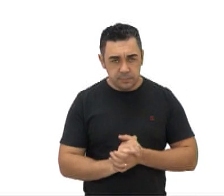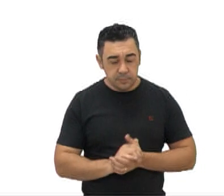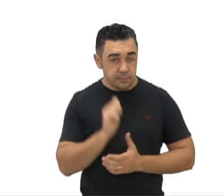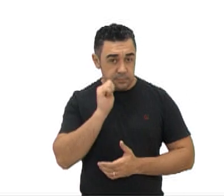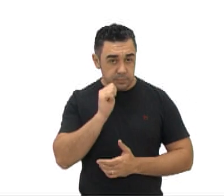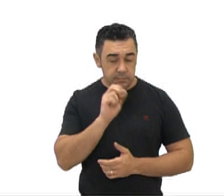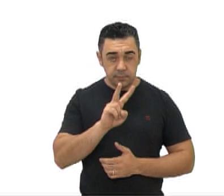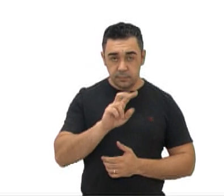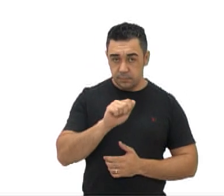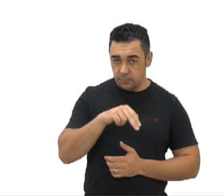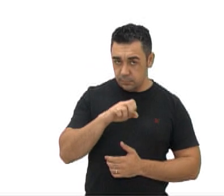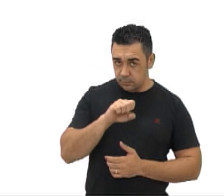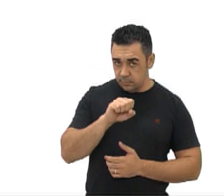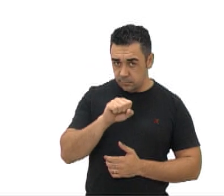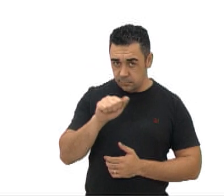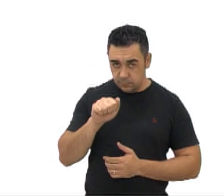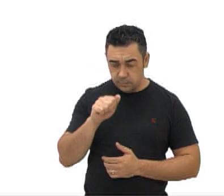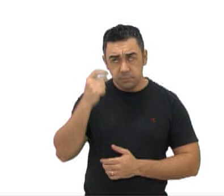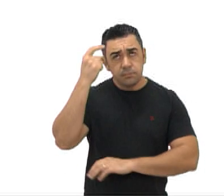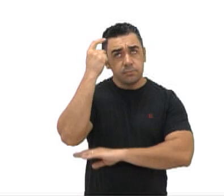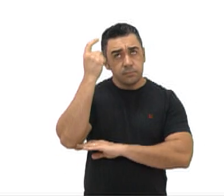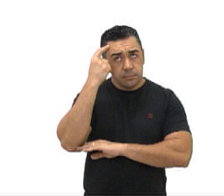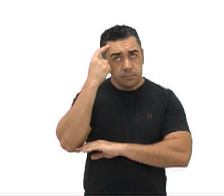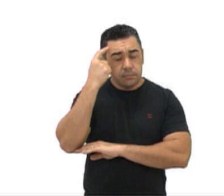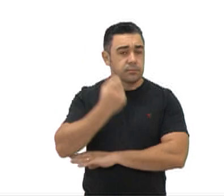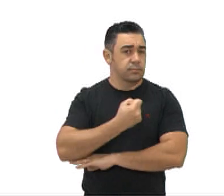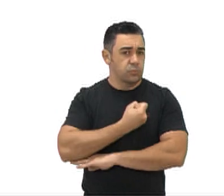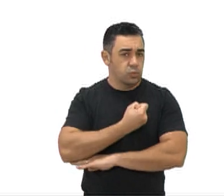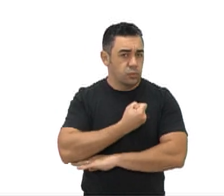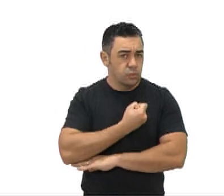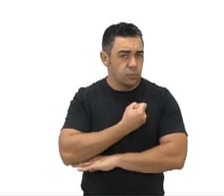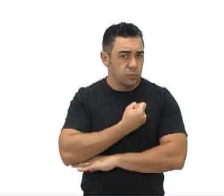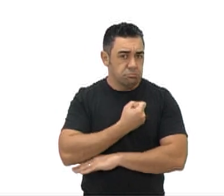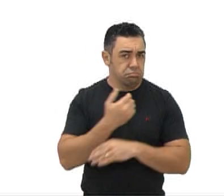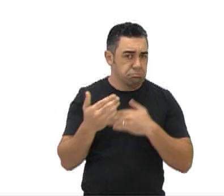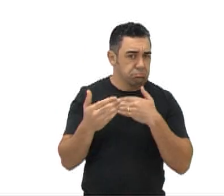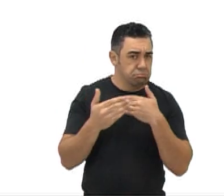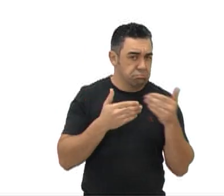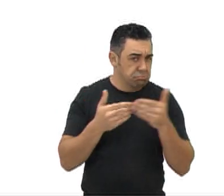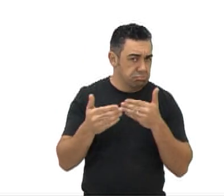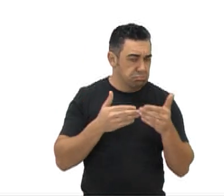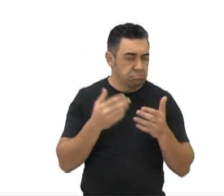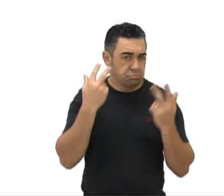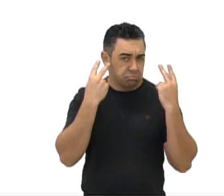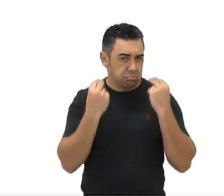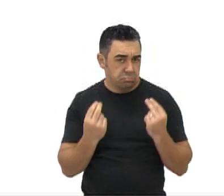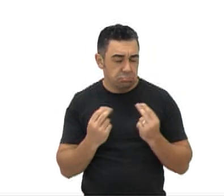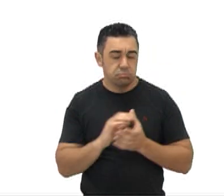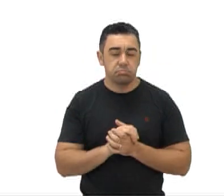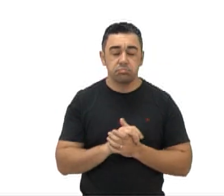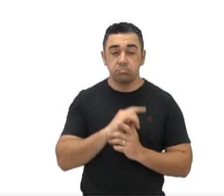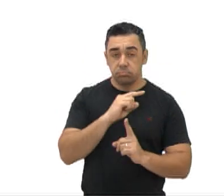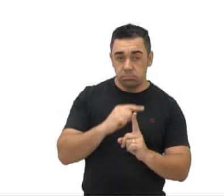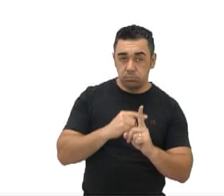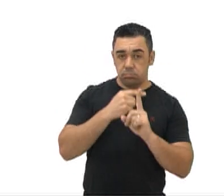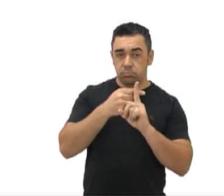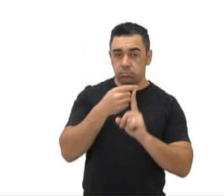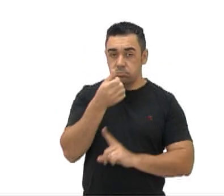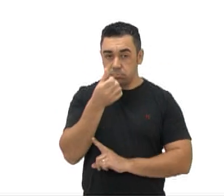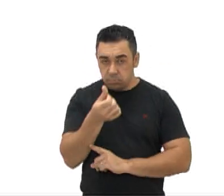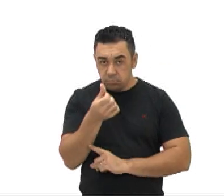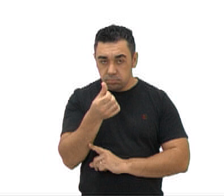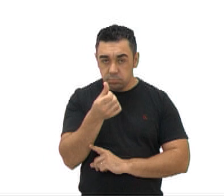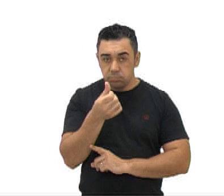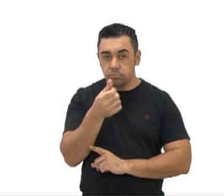Vanessa pensou em um número natural, que, adicionado a 6, resulta em